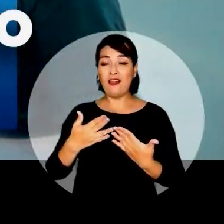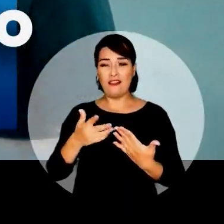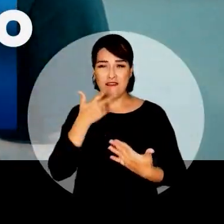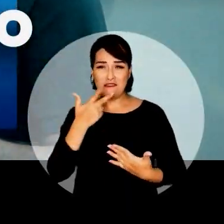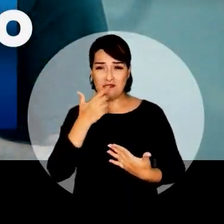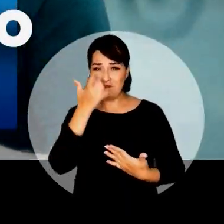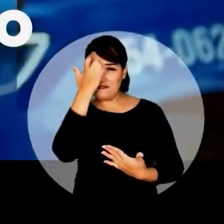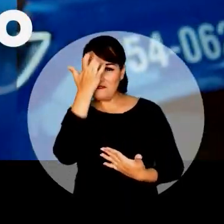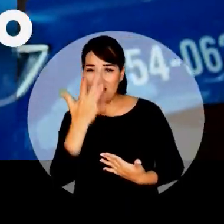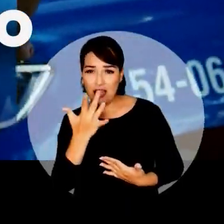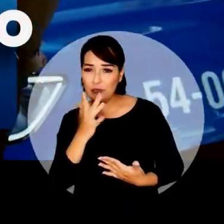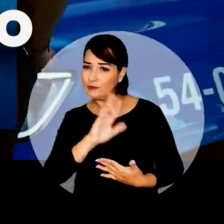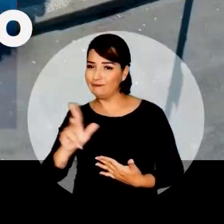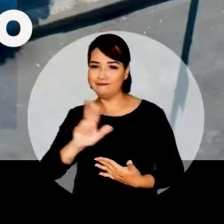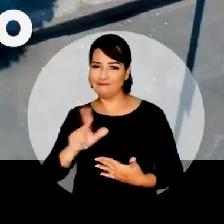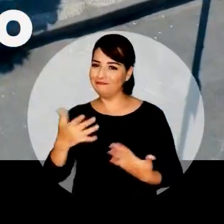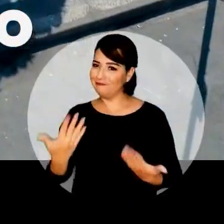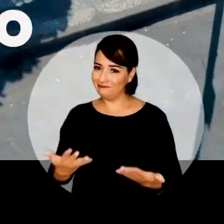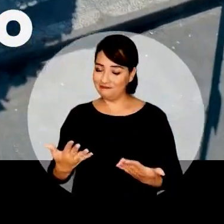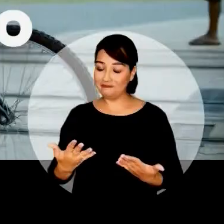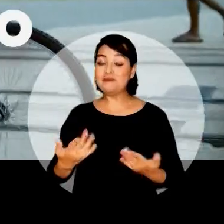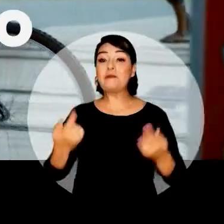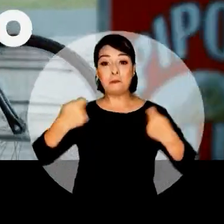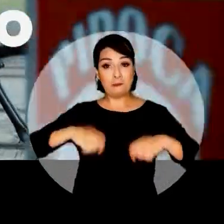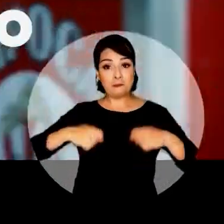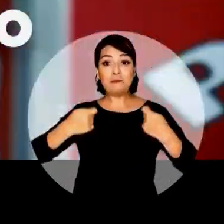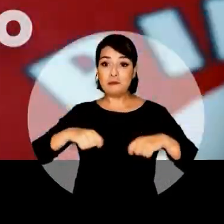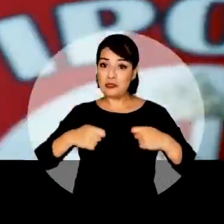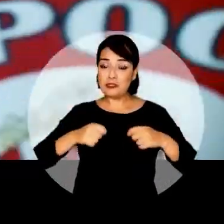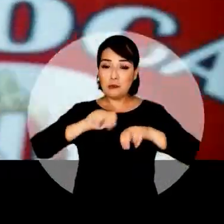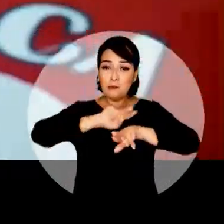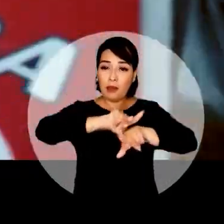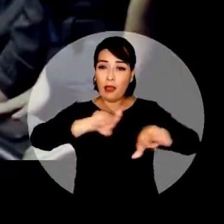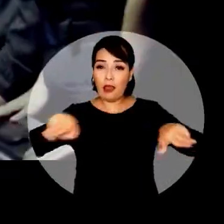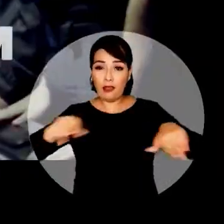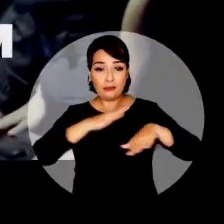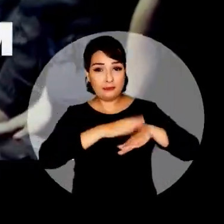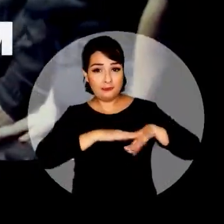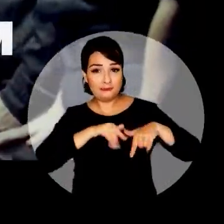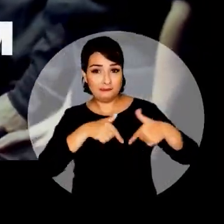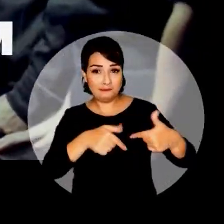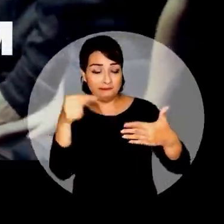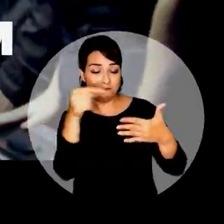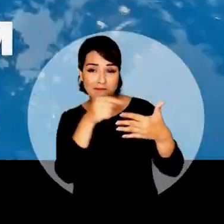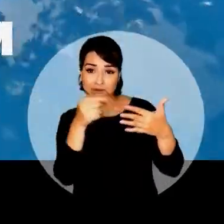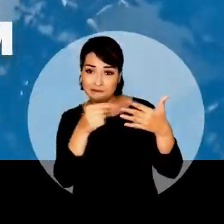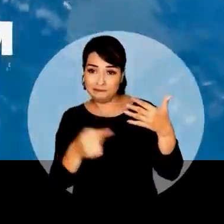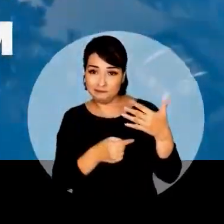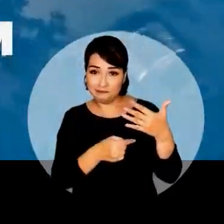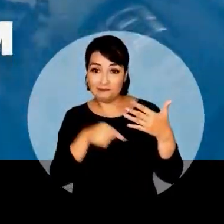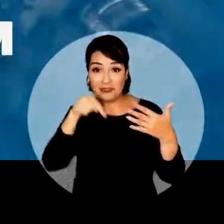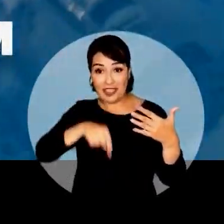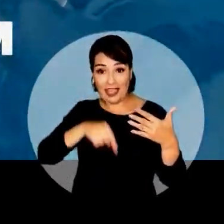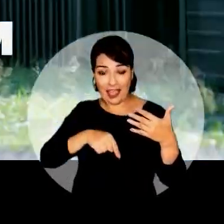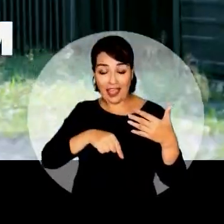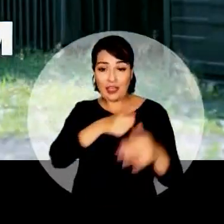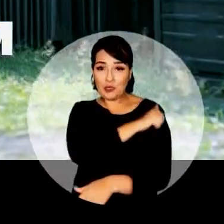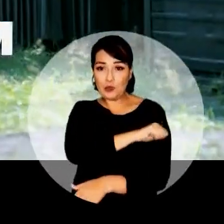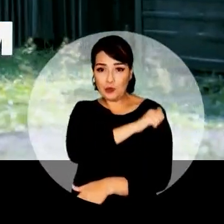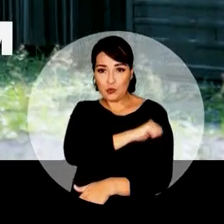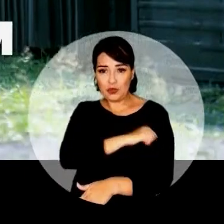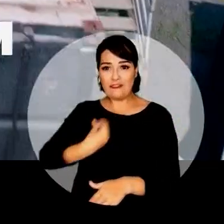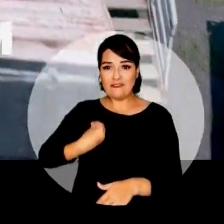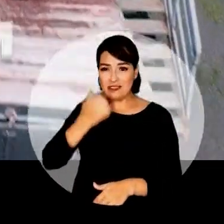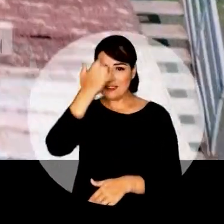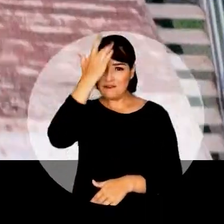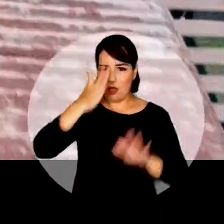A gente não está aqui dizendo que a guerra contra o crime está ganha. Ainda tem muita coisa a ser feita. Mas aqui no Rio, os criminosos